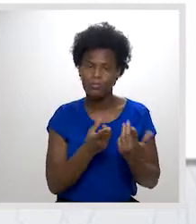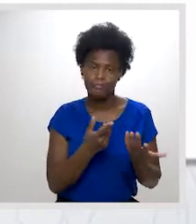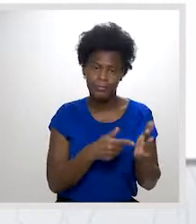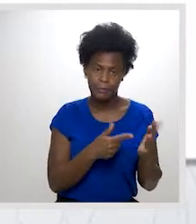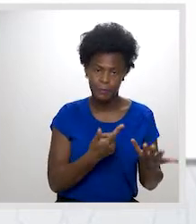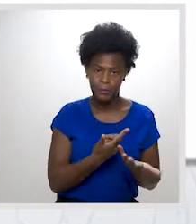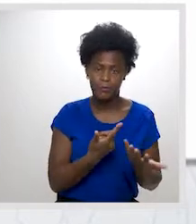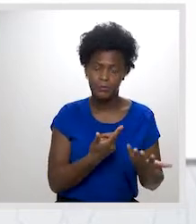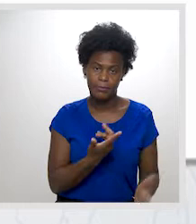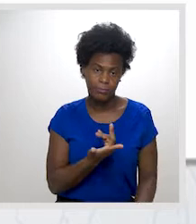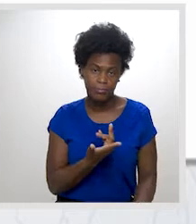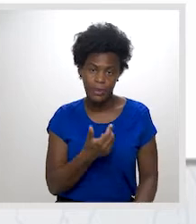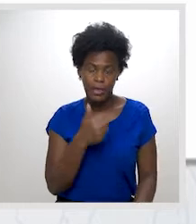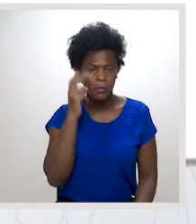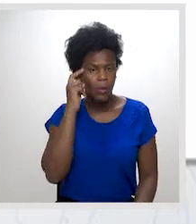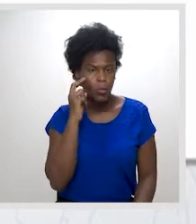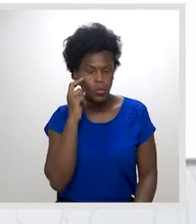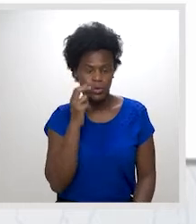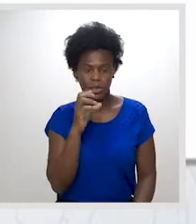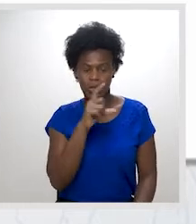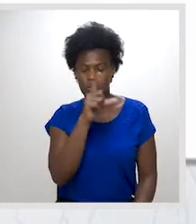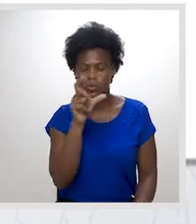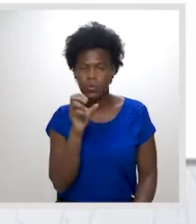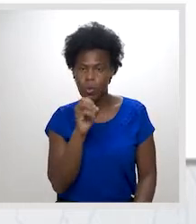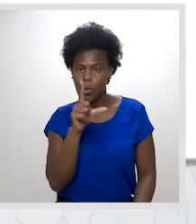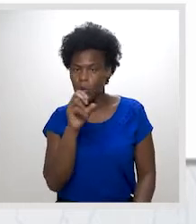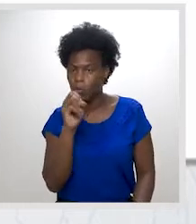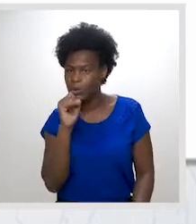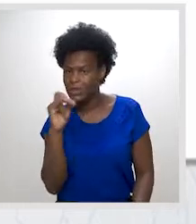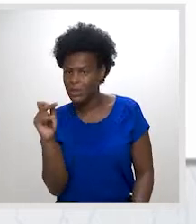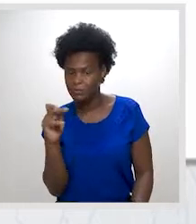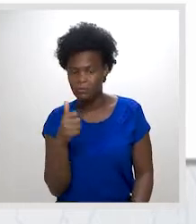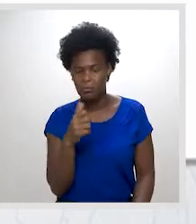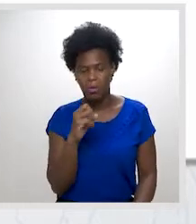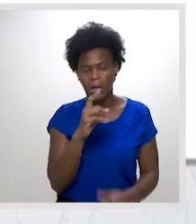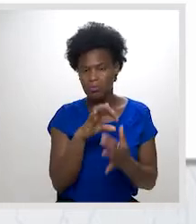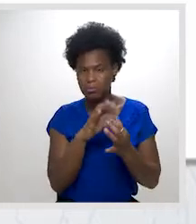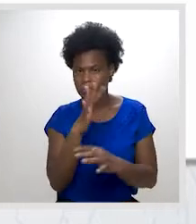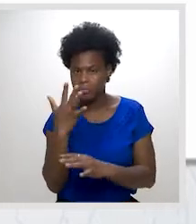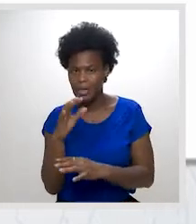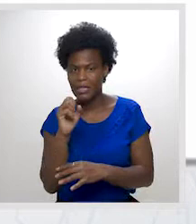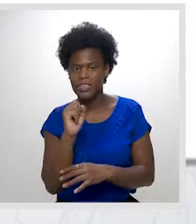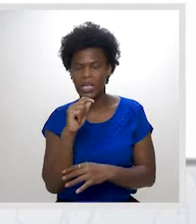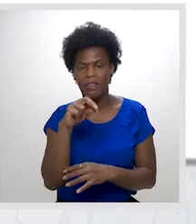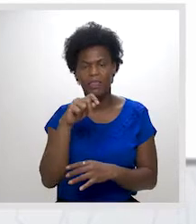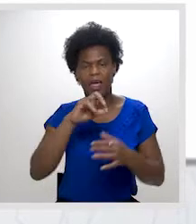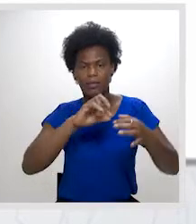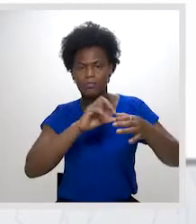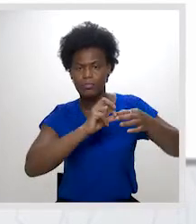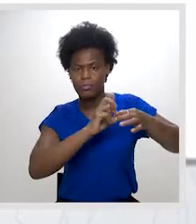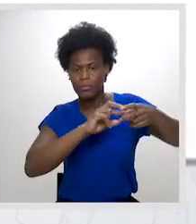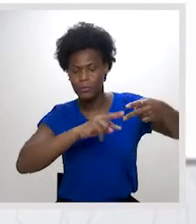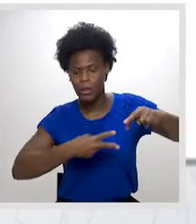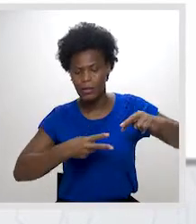algumas definições de biologia, zoologia, botânica, genética,